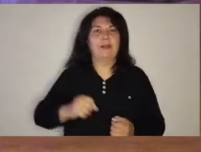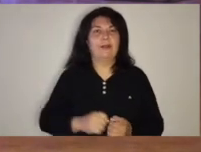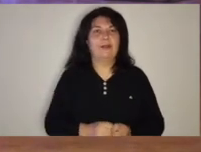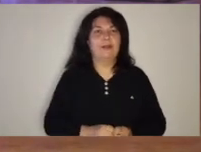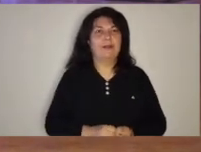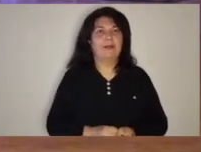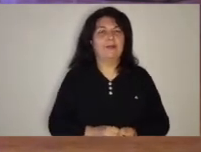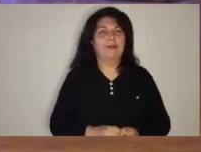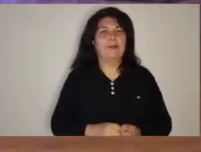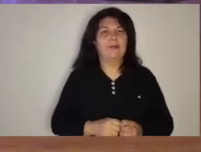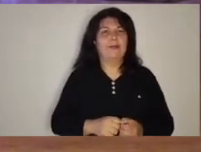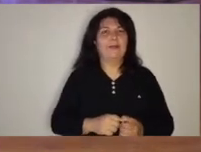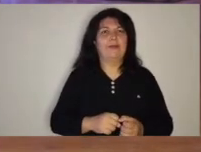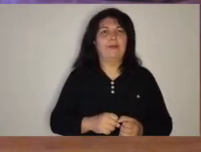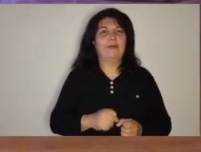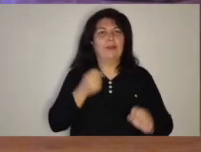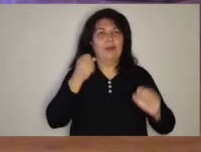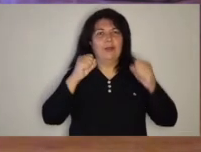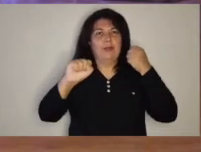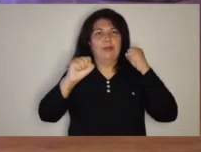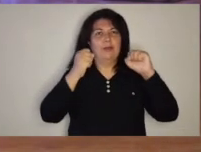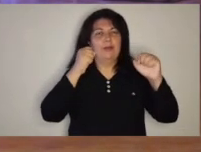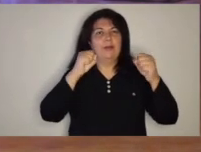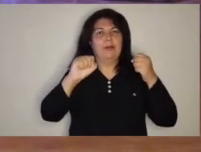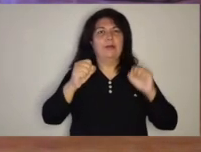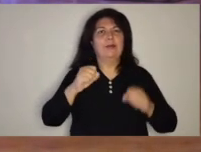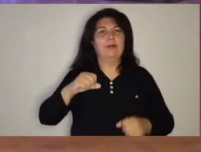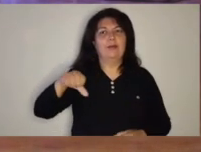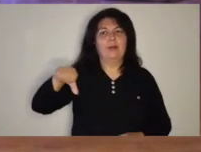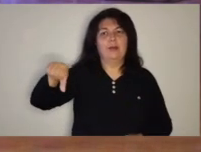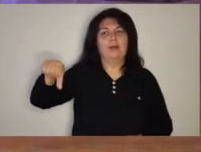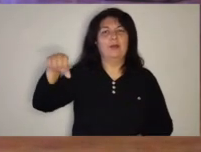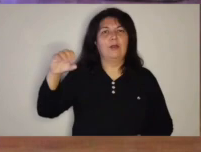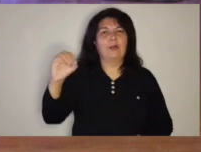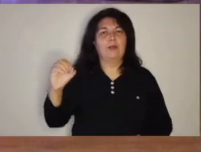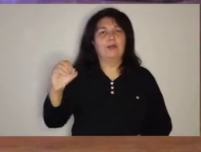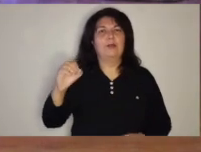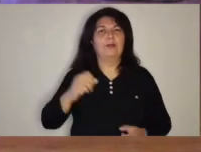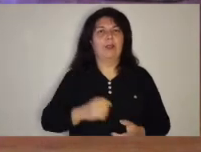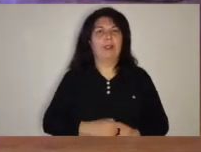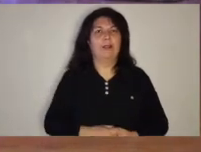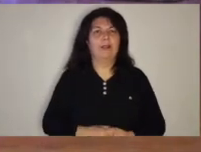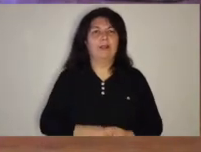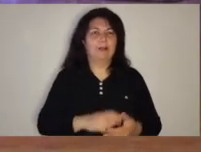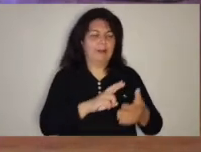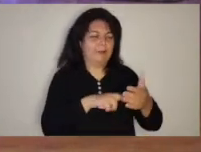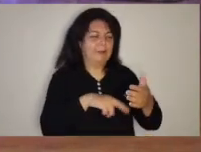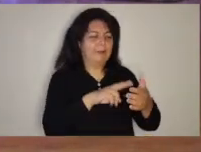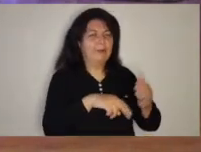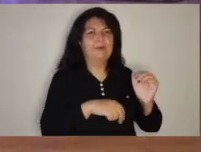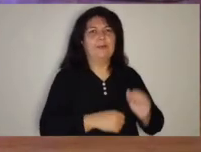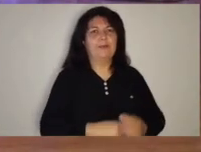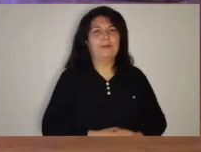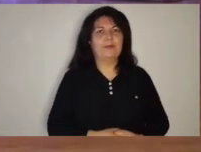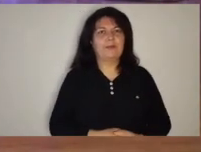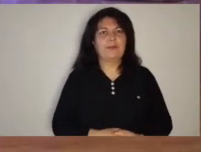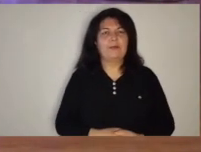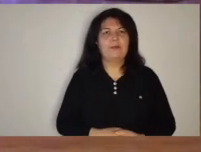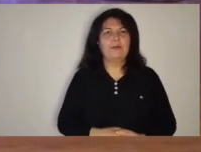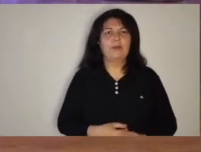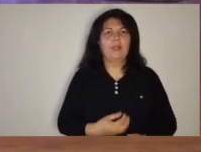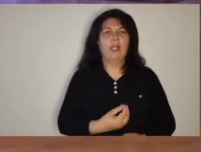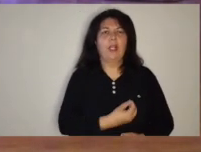Salmo 90 que nós possamos administrar a nossa vida de tal maneira que a gente possa